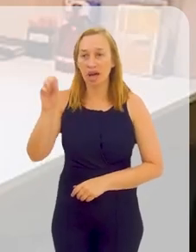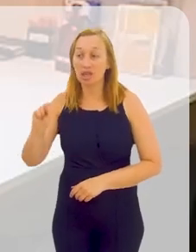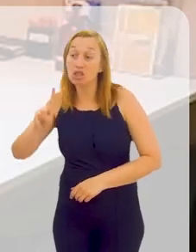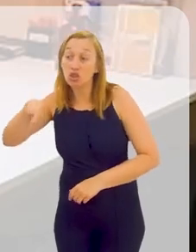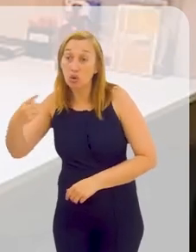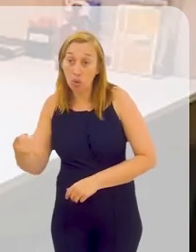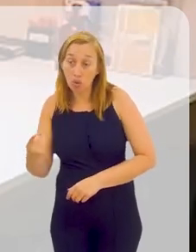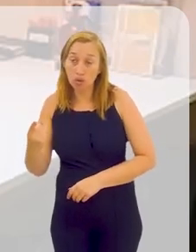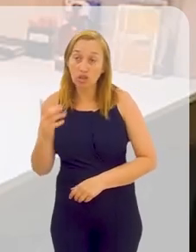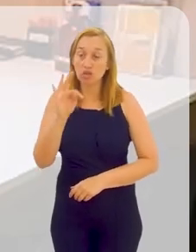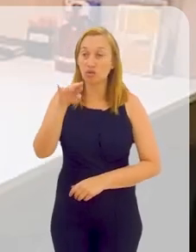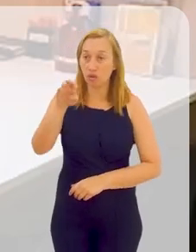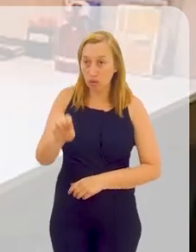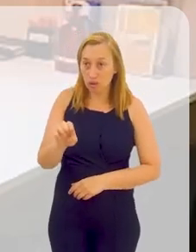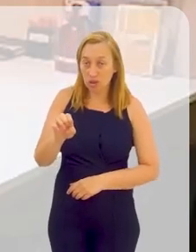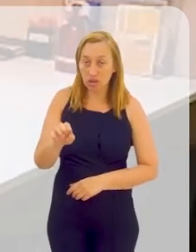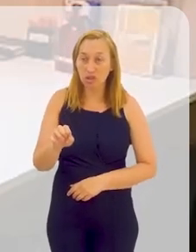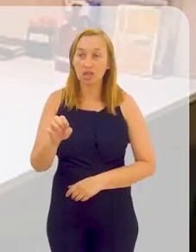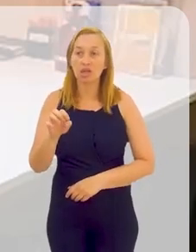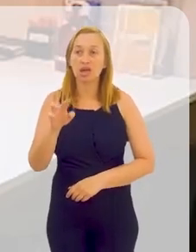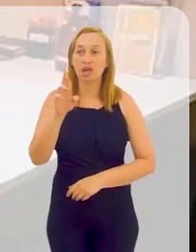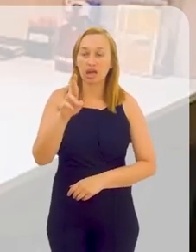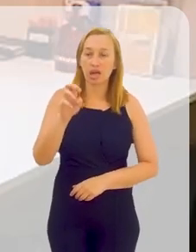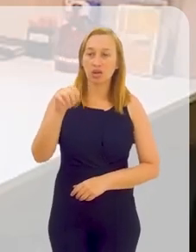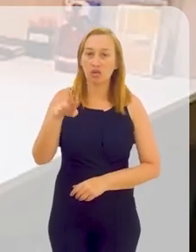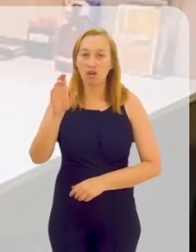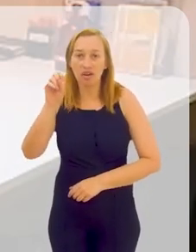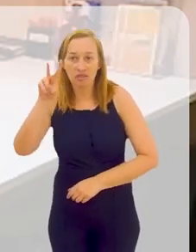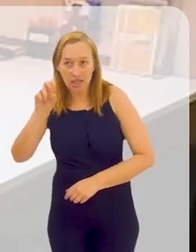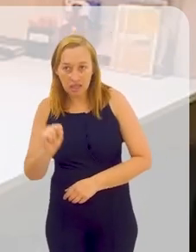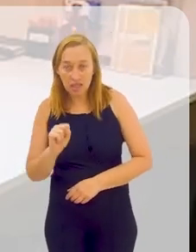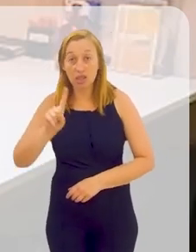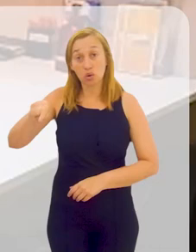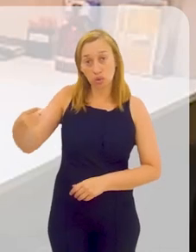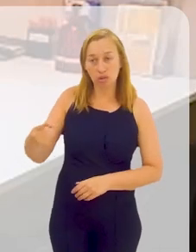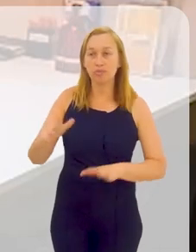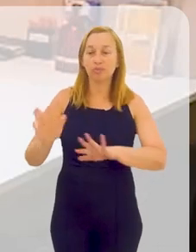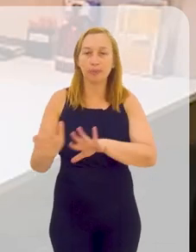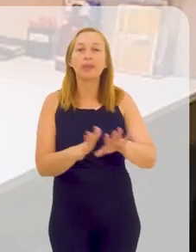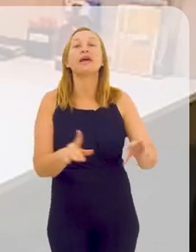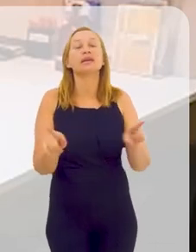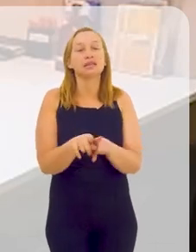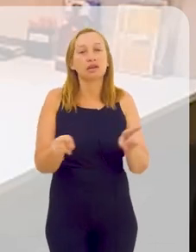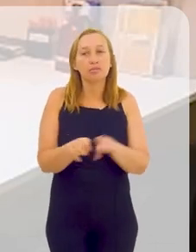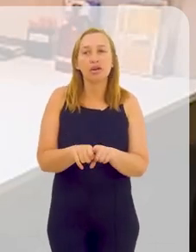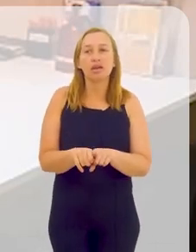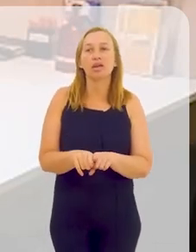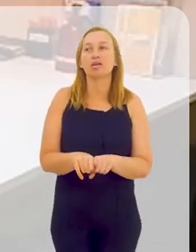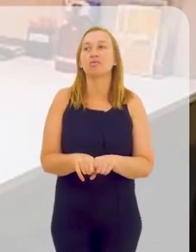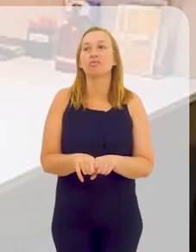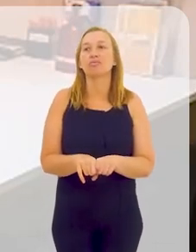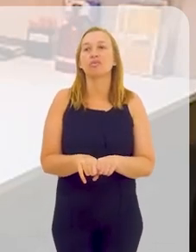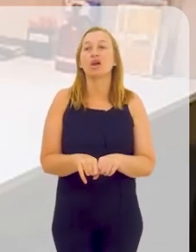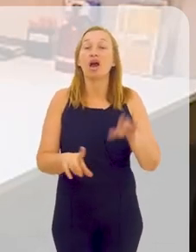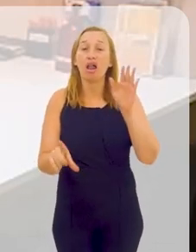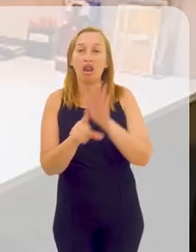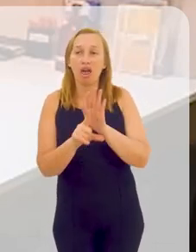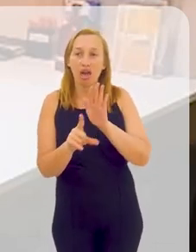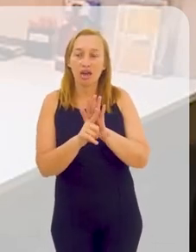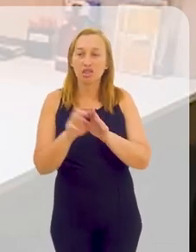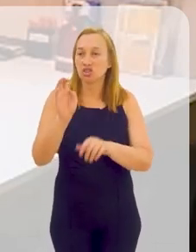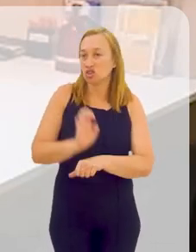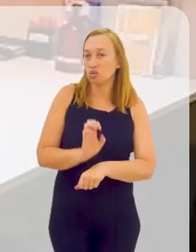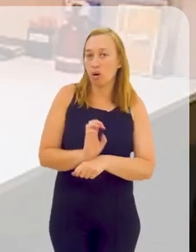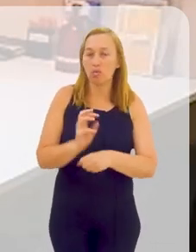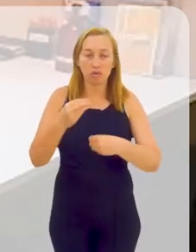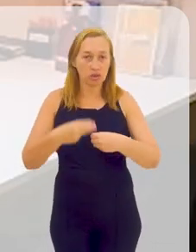biogás e de outras fontes renováveis eólica e outras né e que também por vezes via